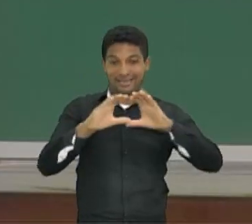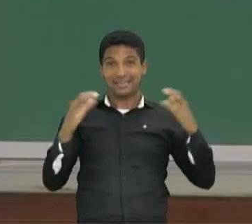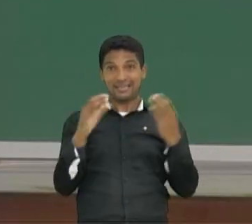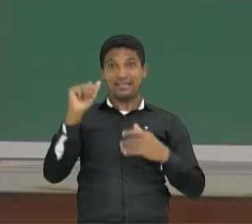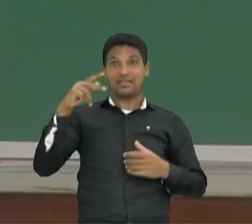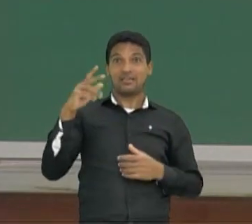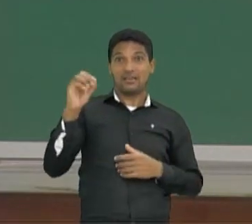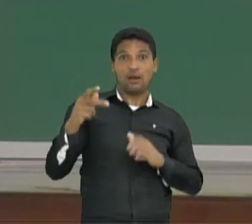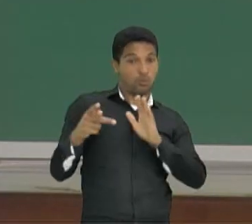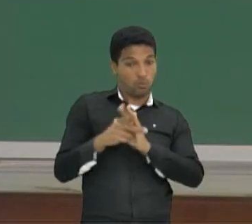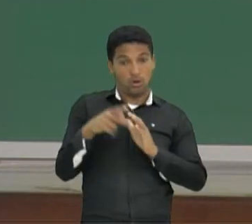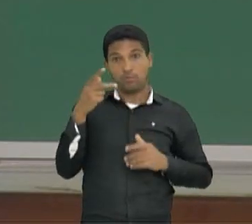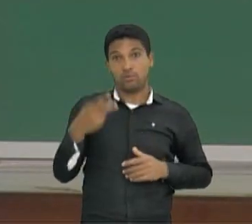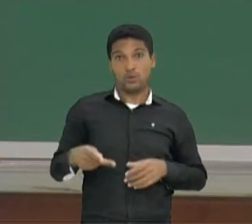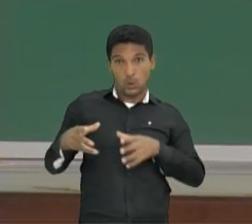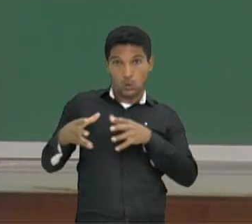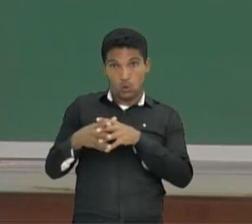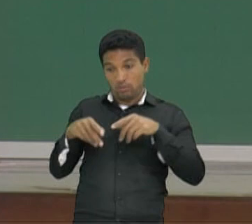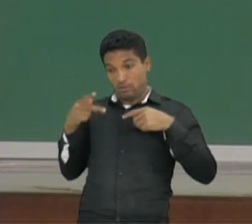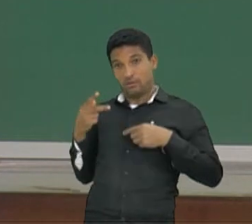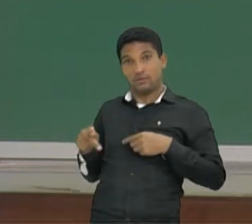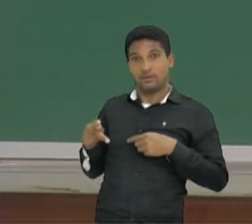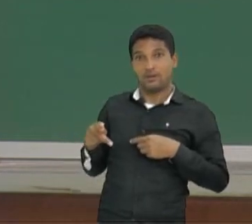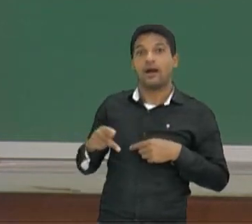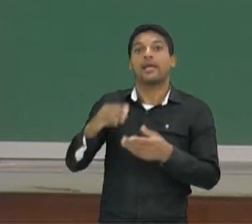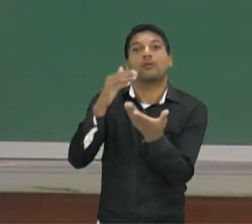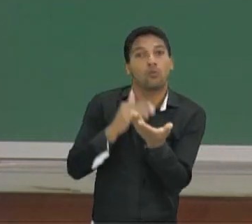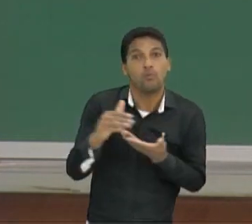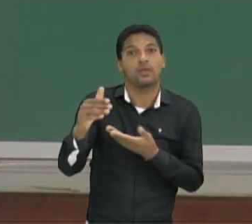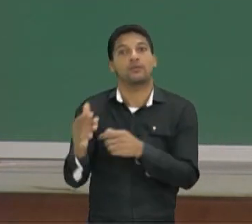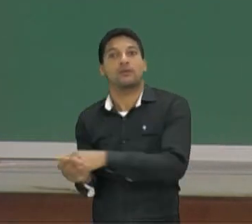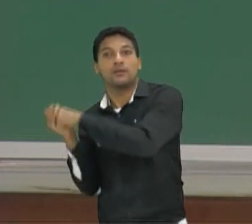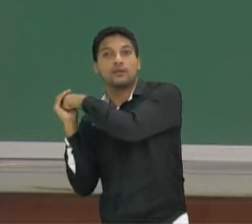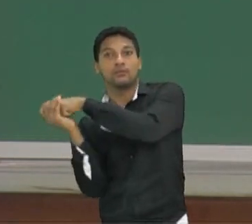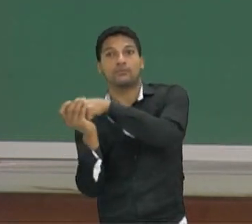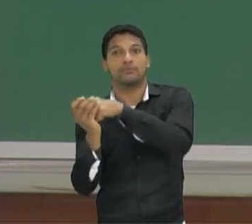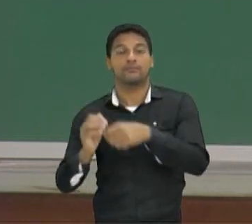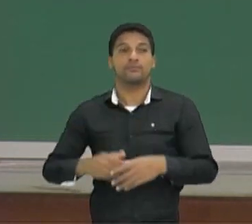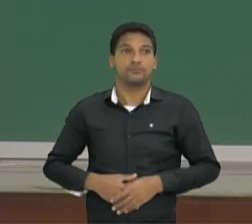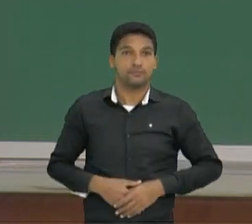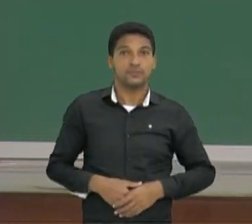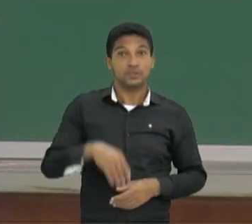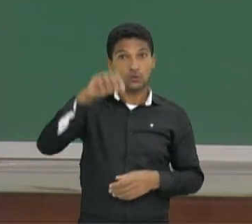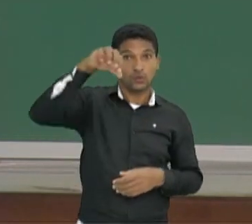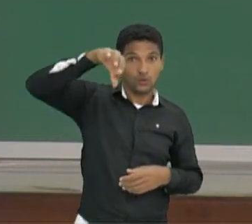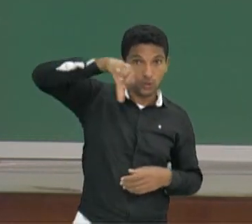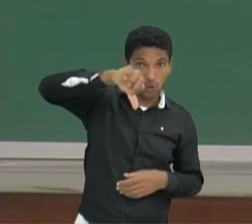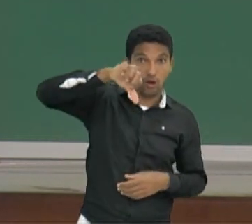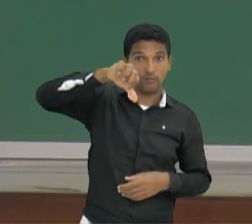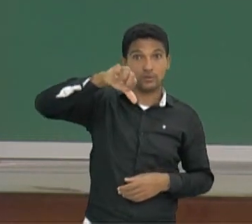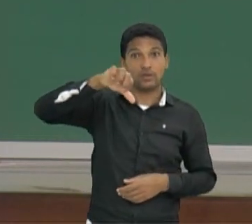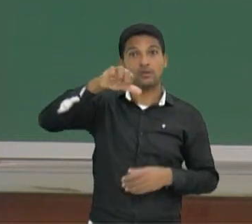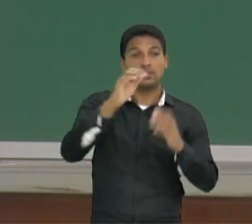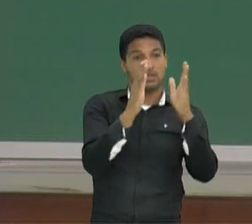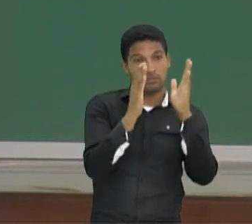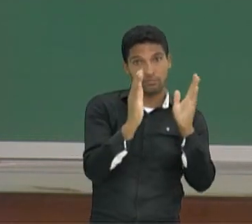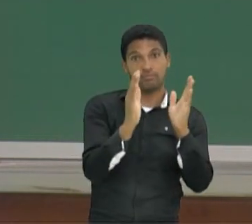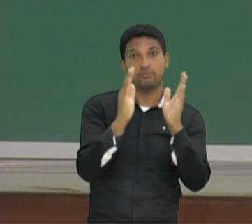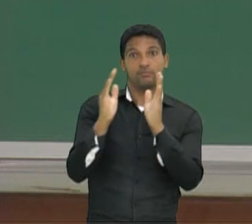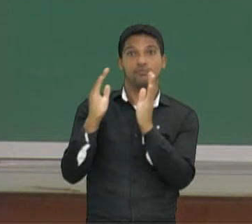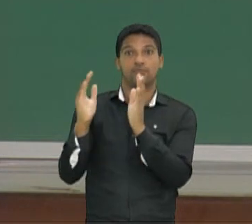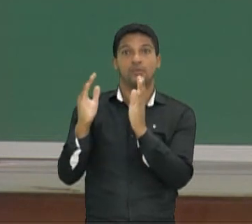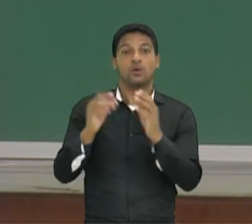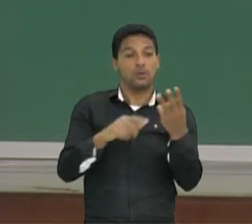para a nossa atividade então, falamos como que funciona o jogo, né? Então são 9 entradas divididas em 2 turnos, alternância entre ataque e defesa. Quando elimina 3